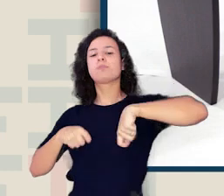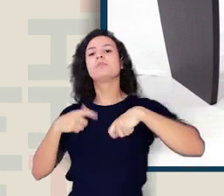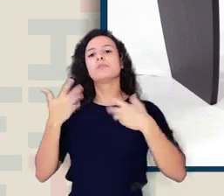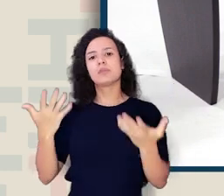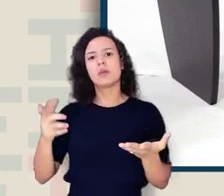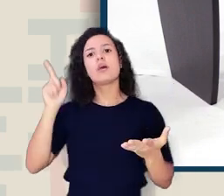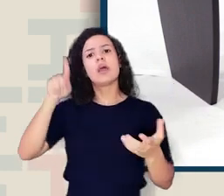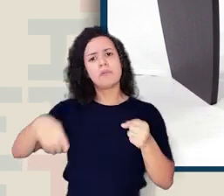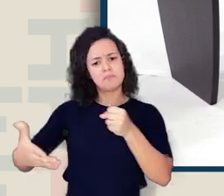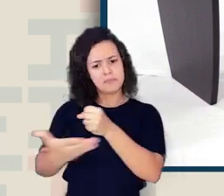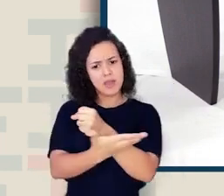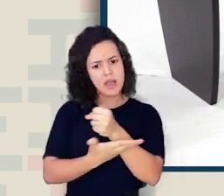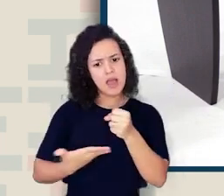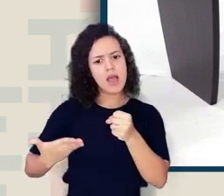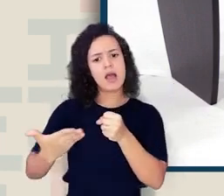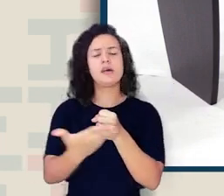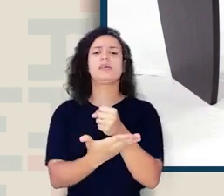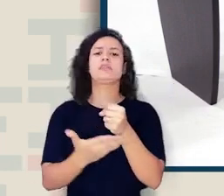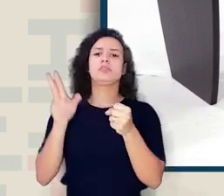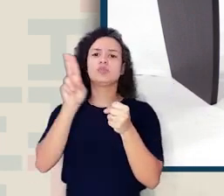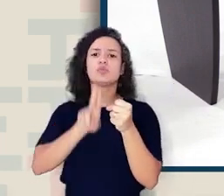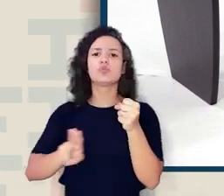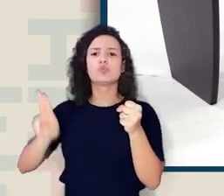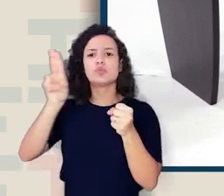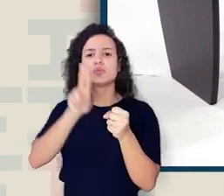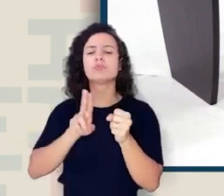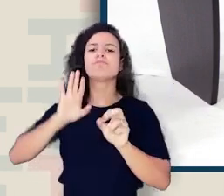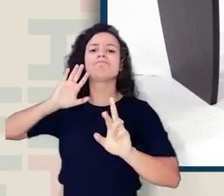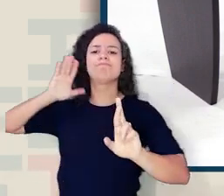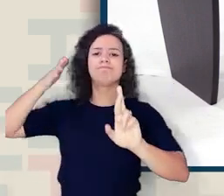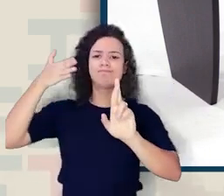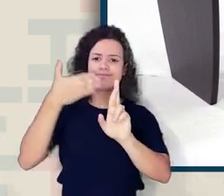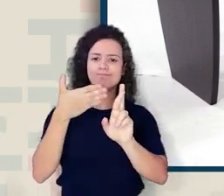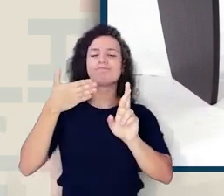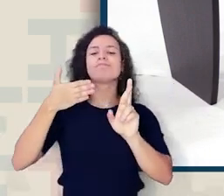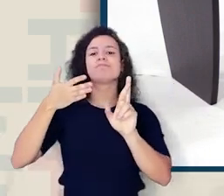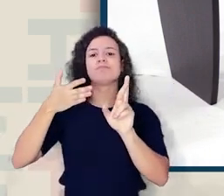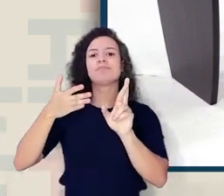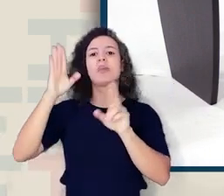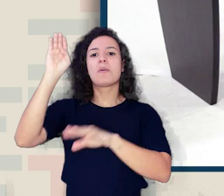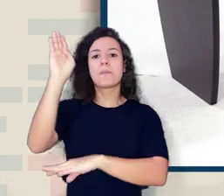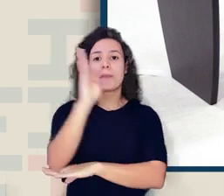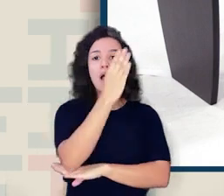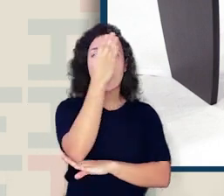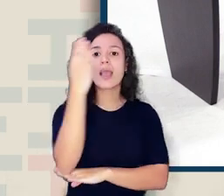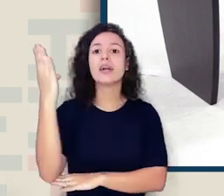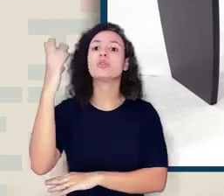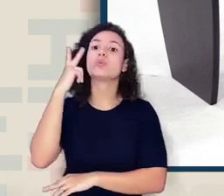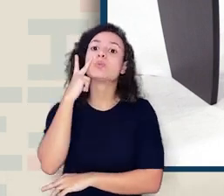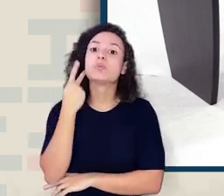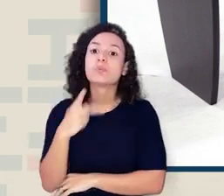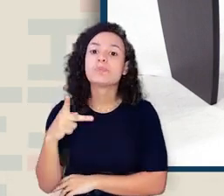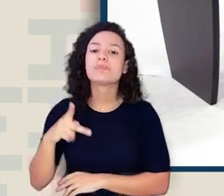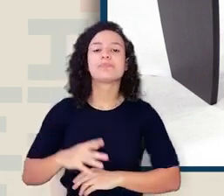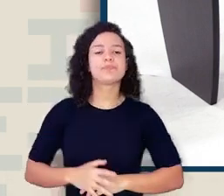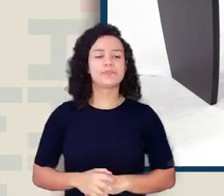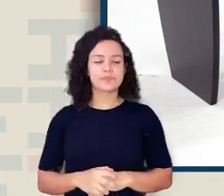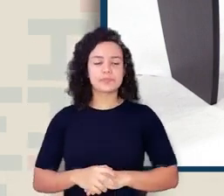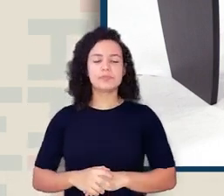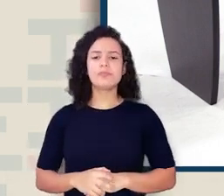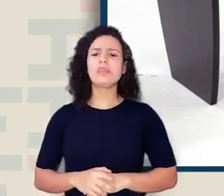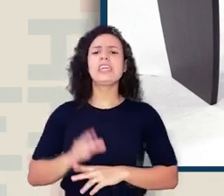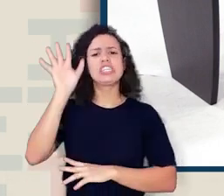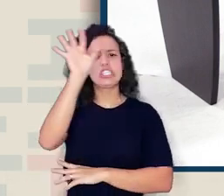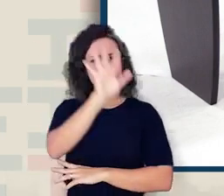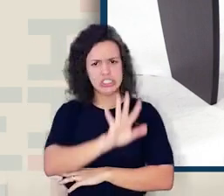também são matrizes, e passa a ser então um instrumento de referência também no nosso maracatu cearense.